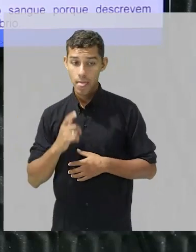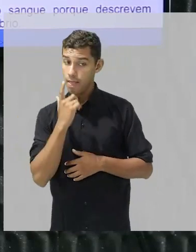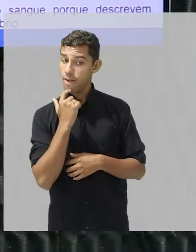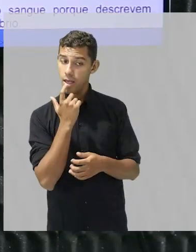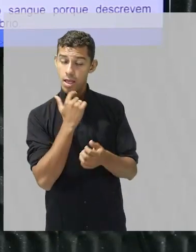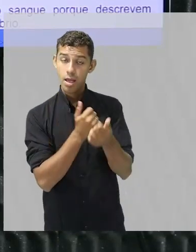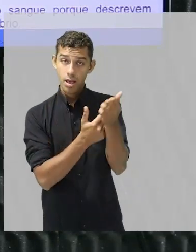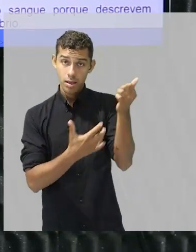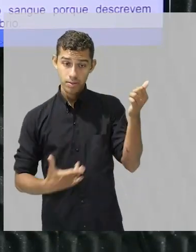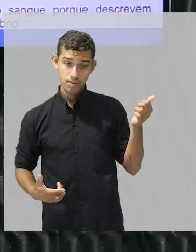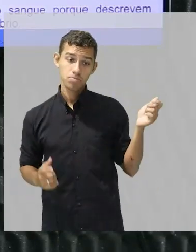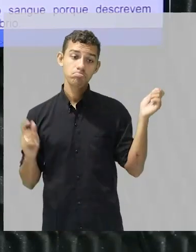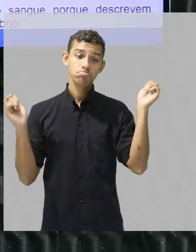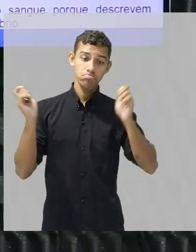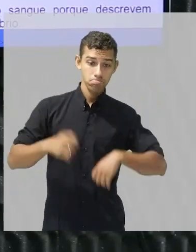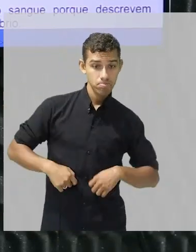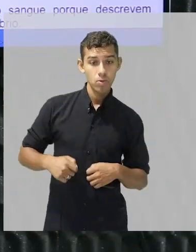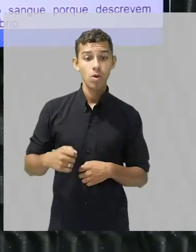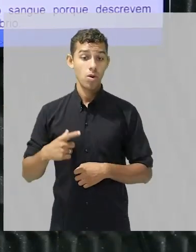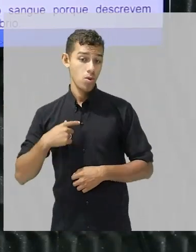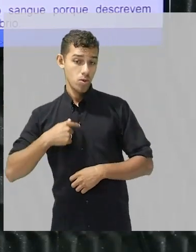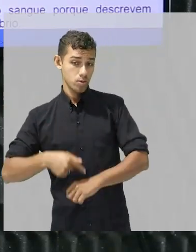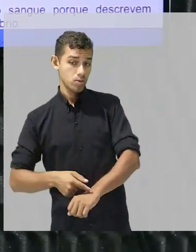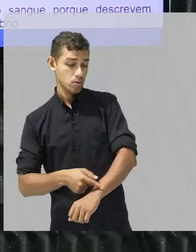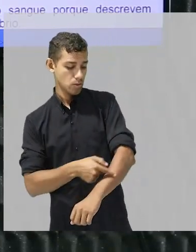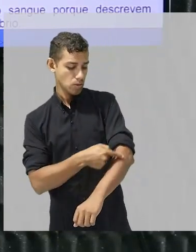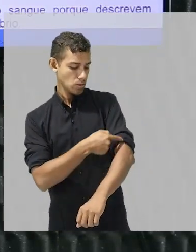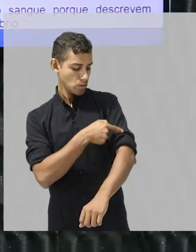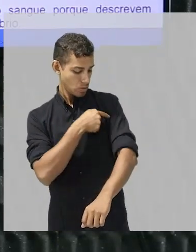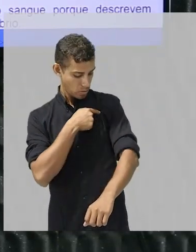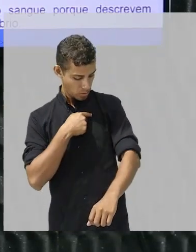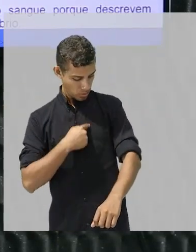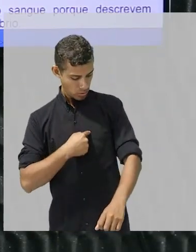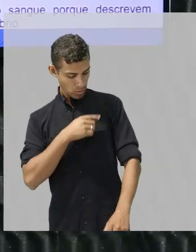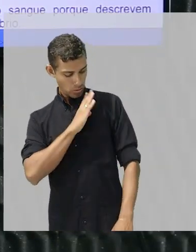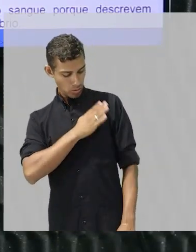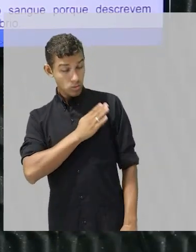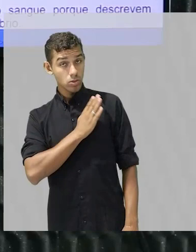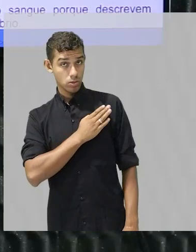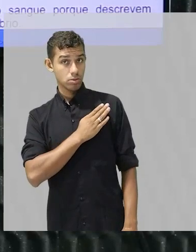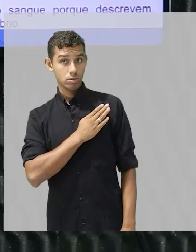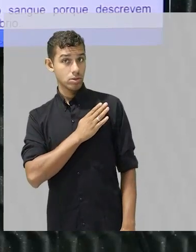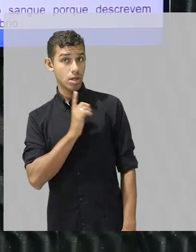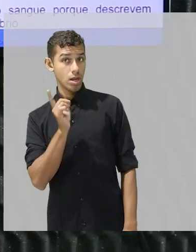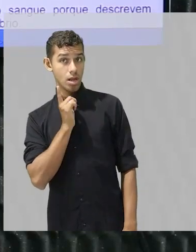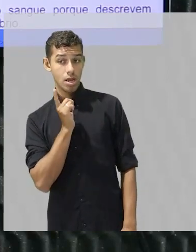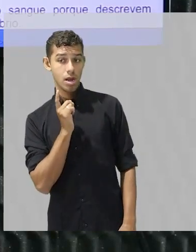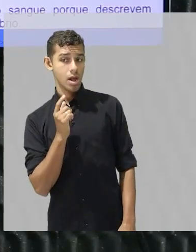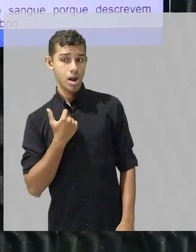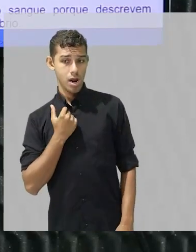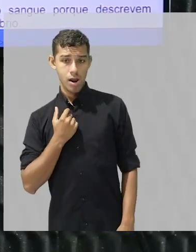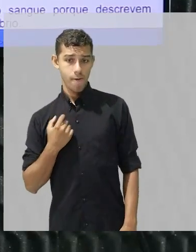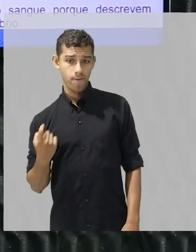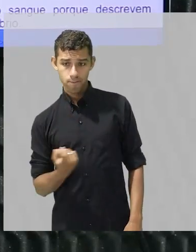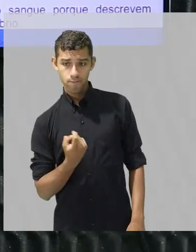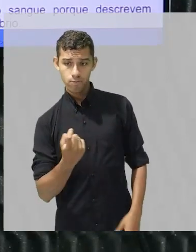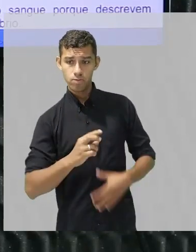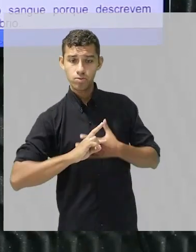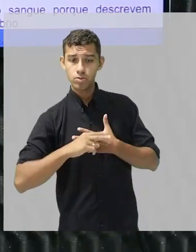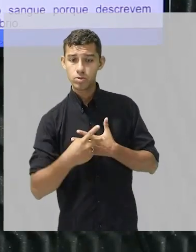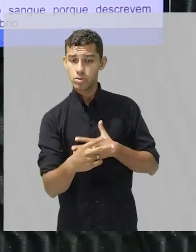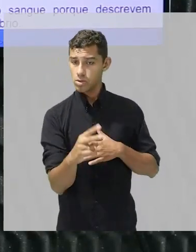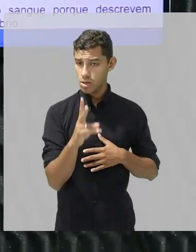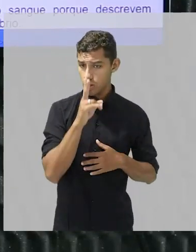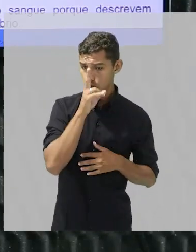seguinte: o sangue, ao realizar o caminho de volta para o coração, não sofre resistência da